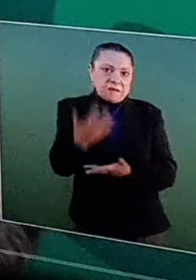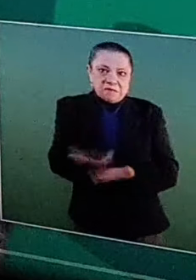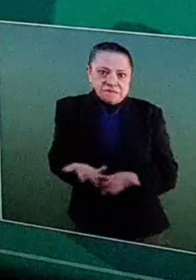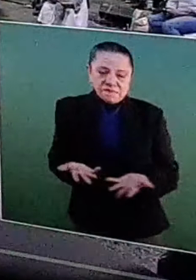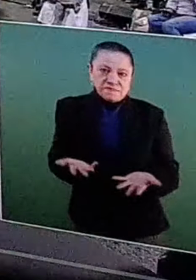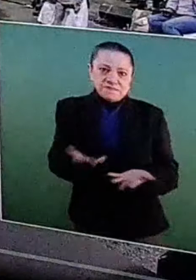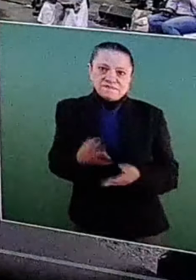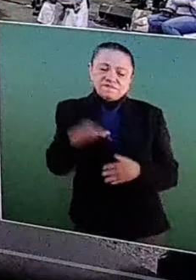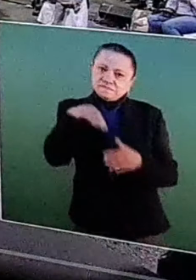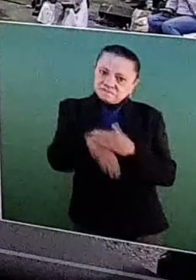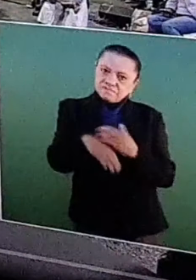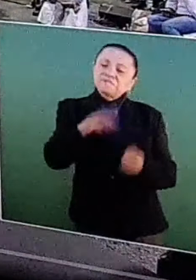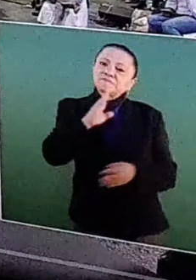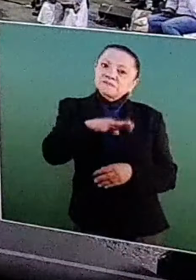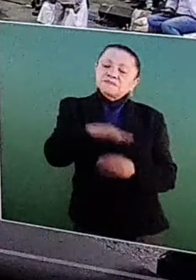Nosotros